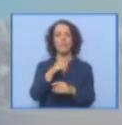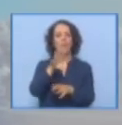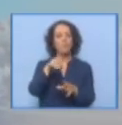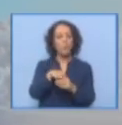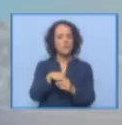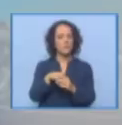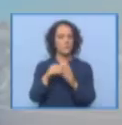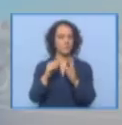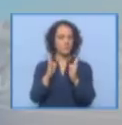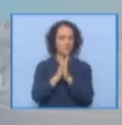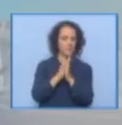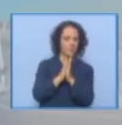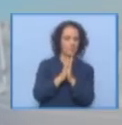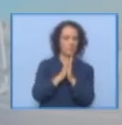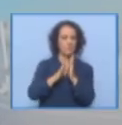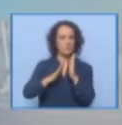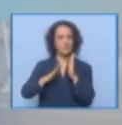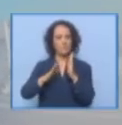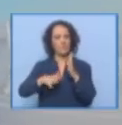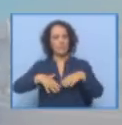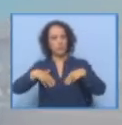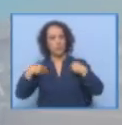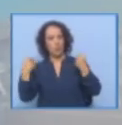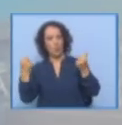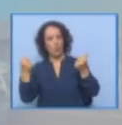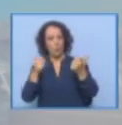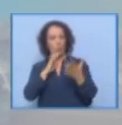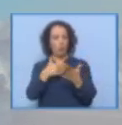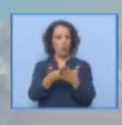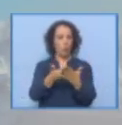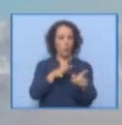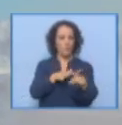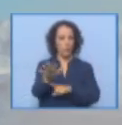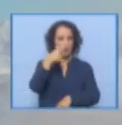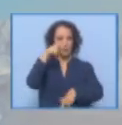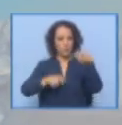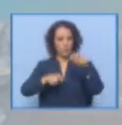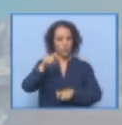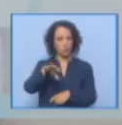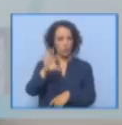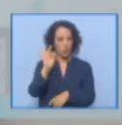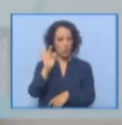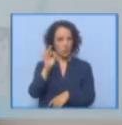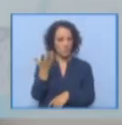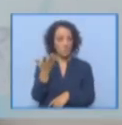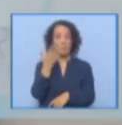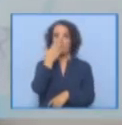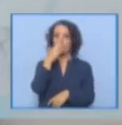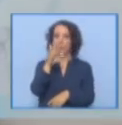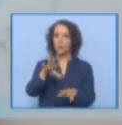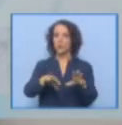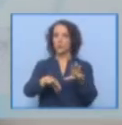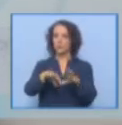próximo também do emotivo, não é? Ajudou ou influenciou a escolha dos brasileiros? Aparentemente influenciou bastante, por